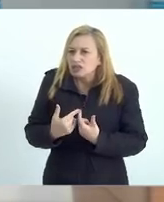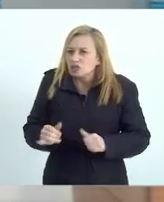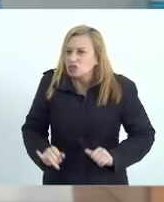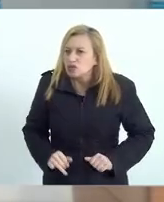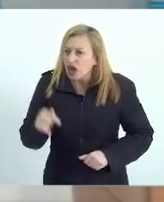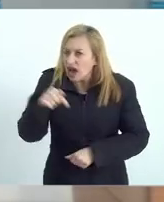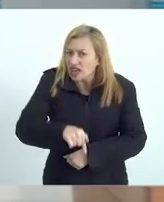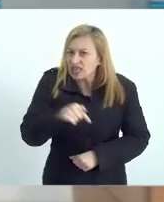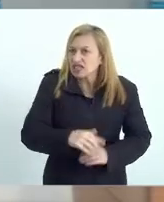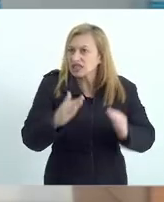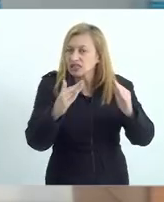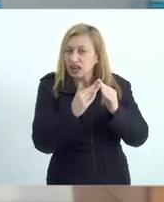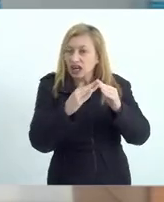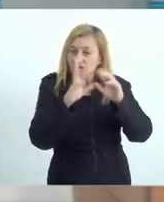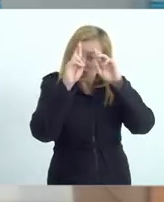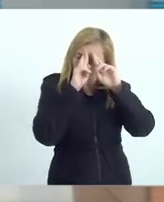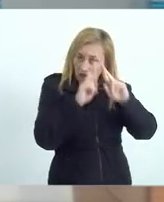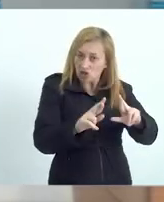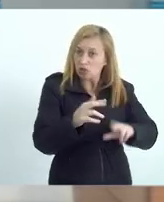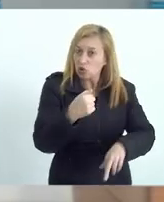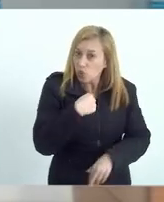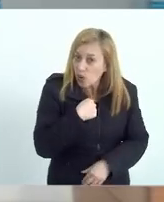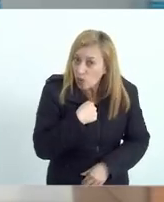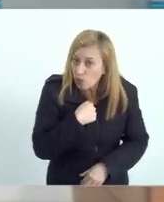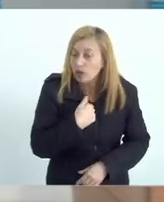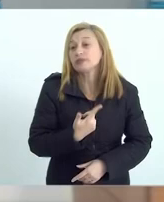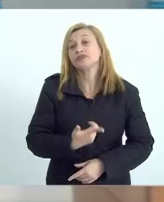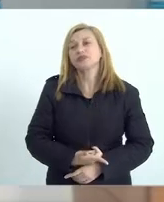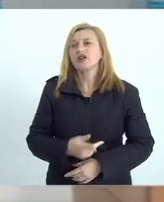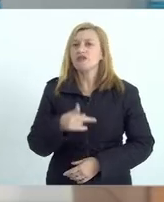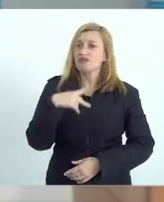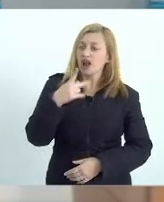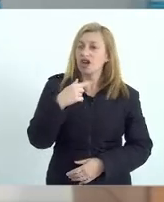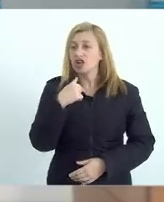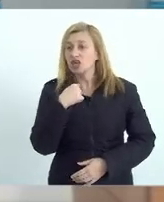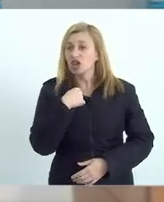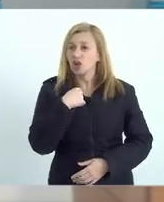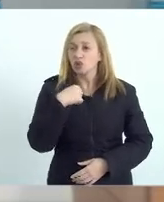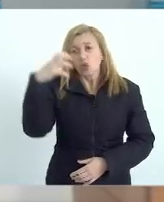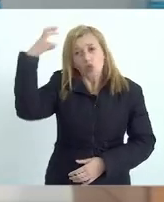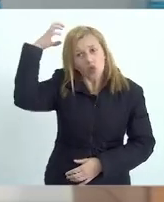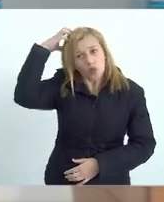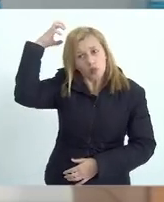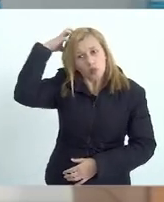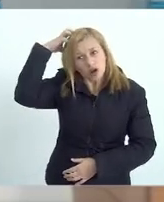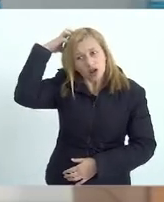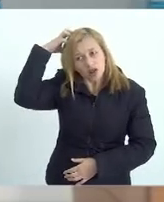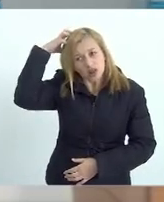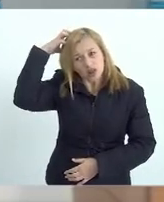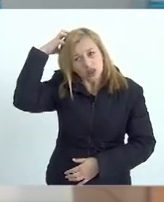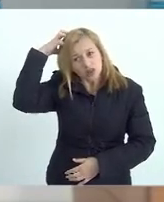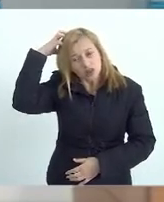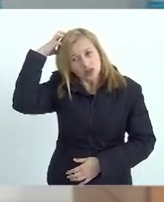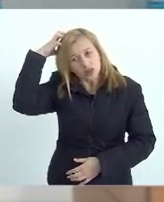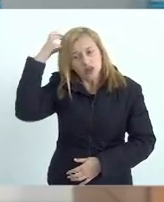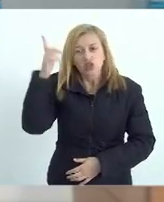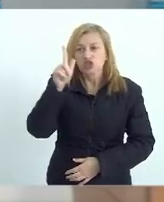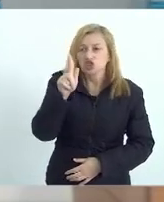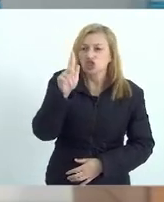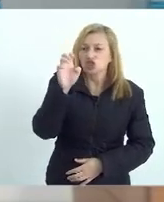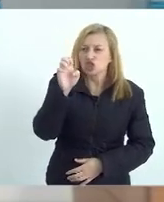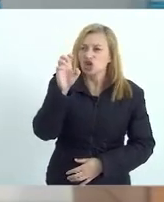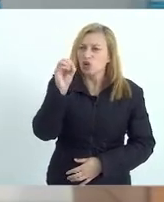e aqui nesta casa que eu respeito tá dizendo que eu tô polindo geograficamente militares